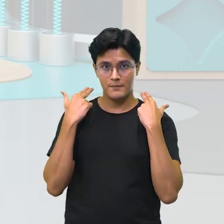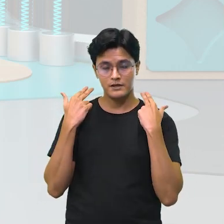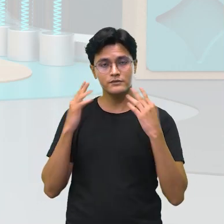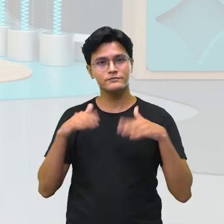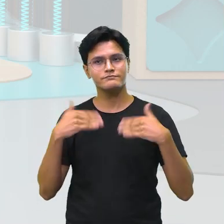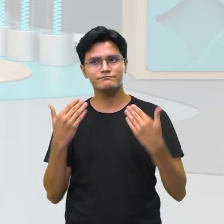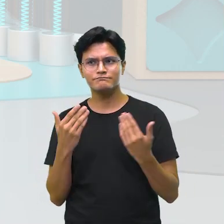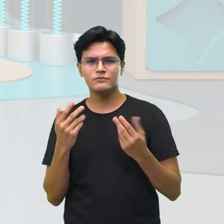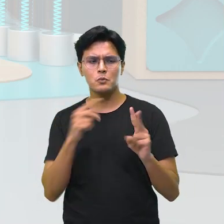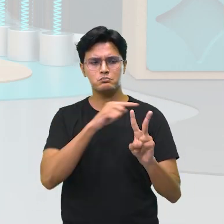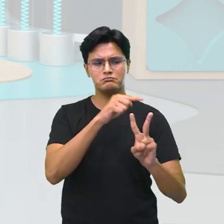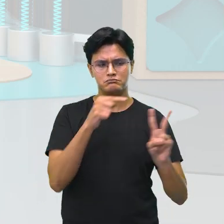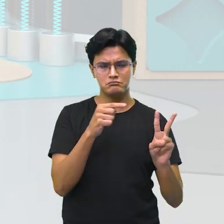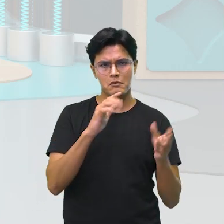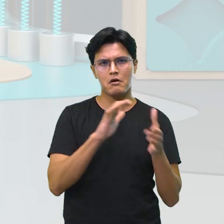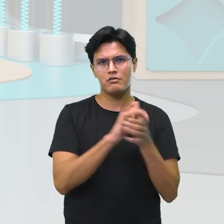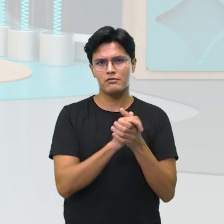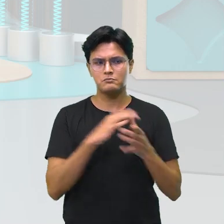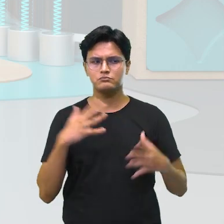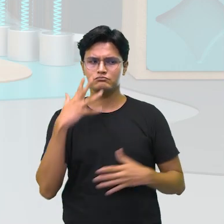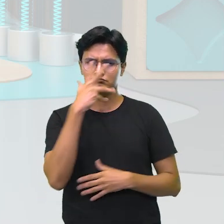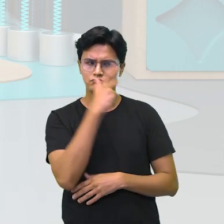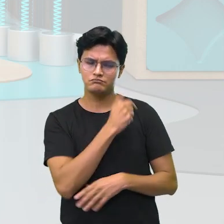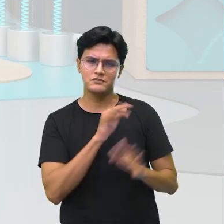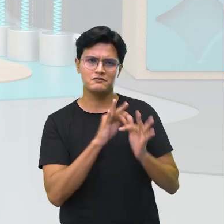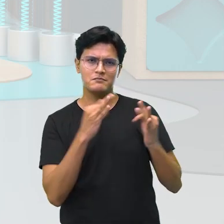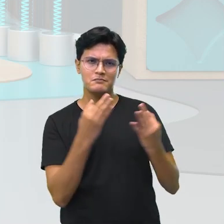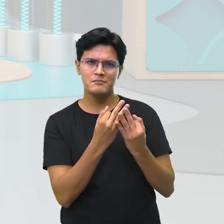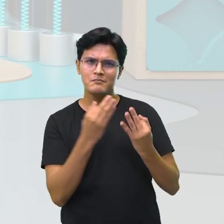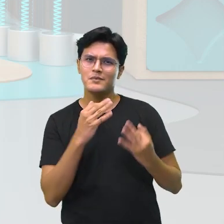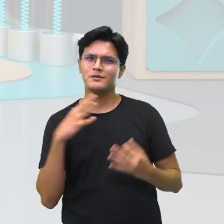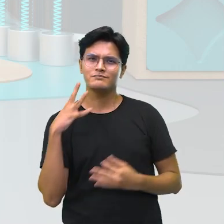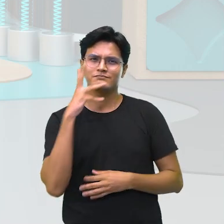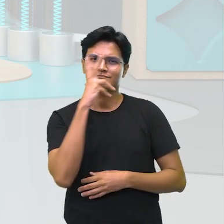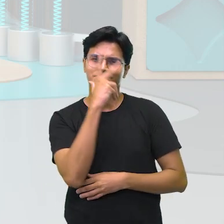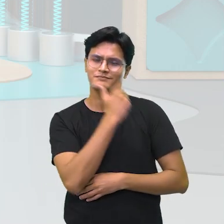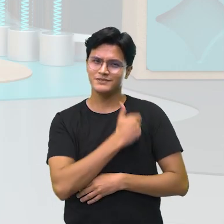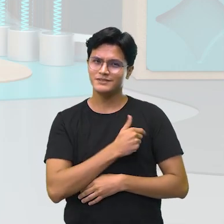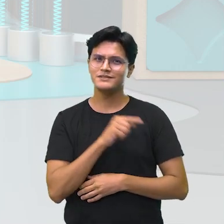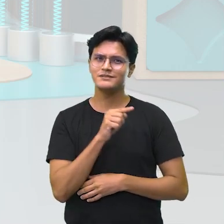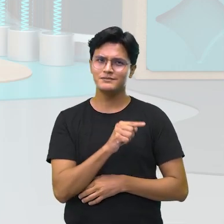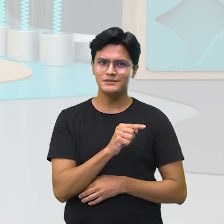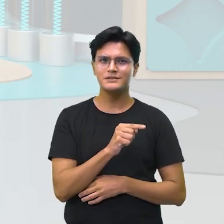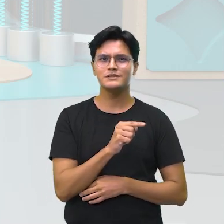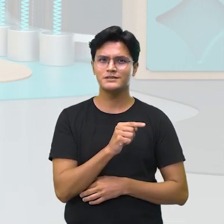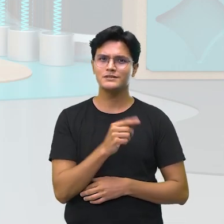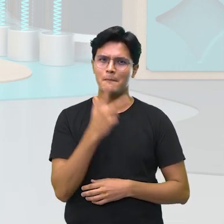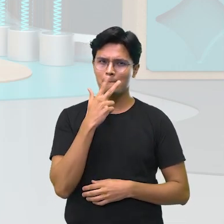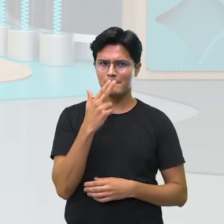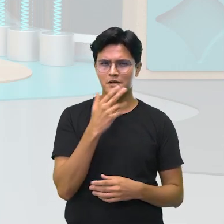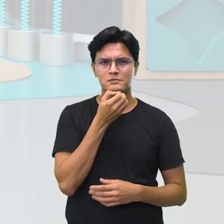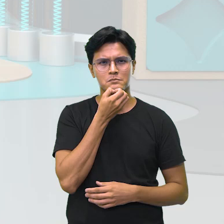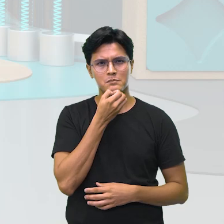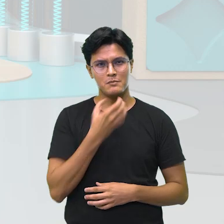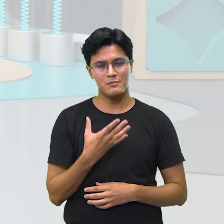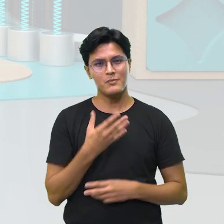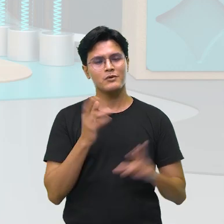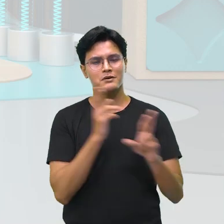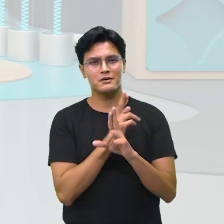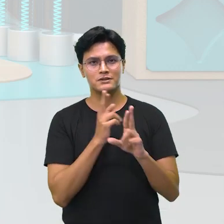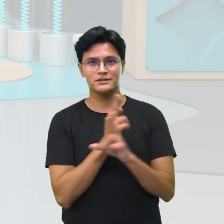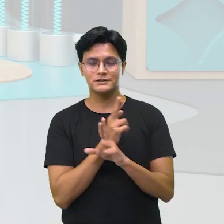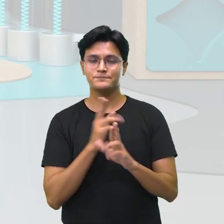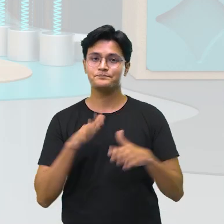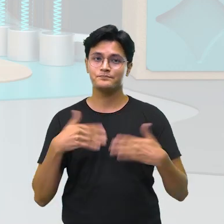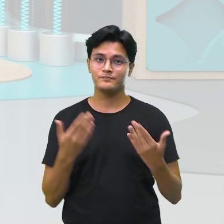fiquei observando eles, porque eu achei a família deles tão bonita, né? Assim, parecendo tão harmoniosos. Então veja como eu estou descrevendo e mostrando,